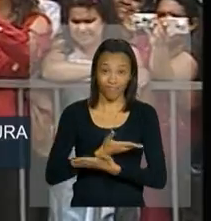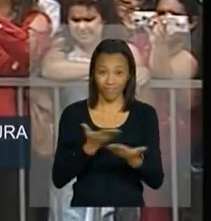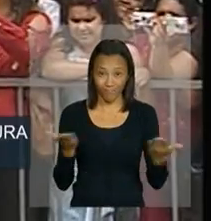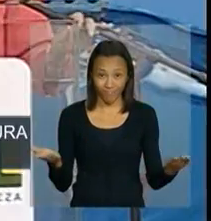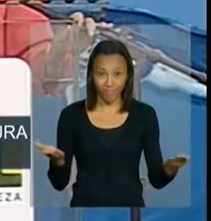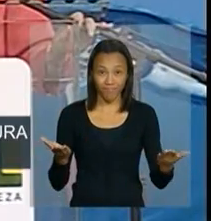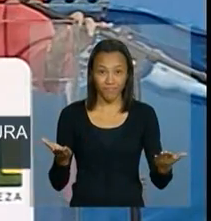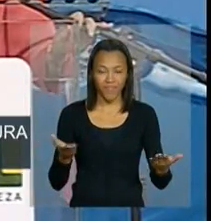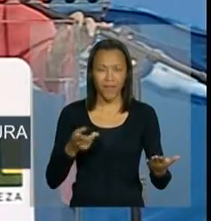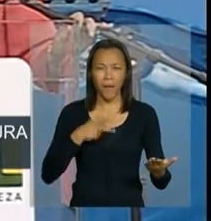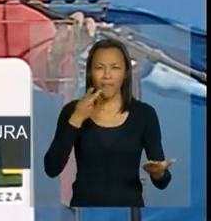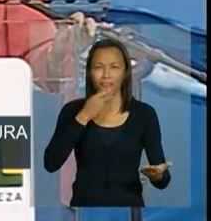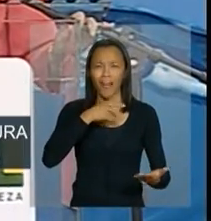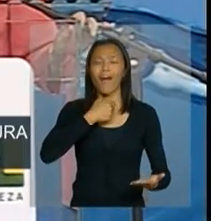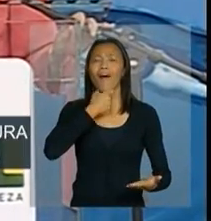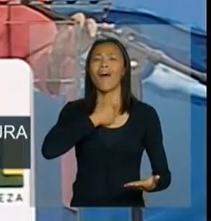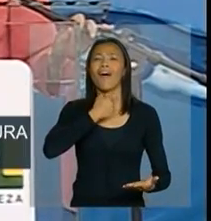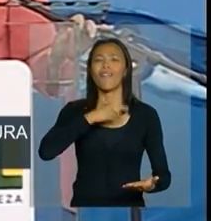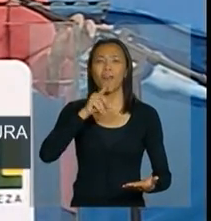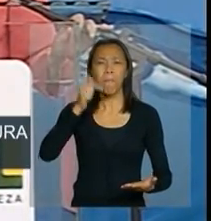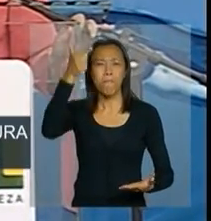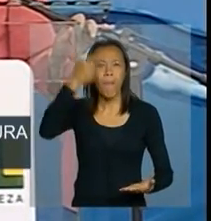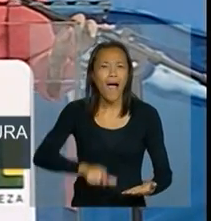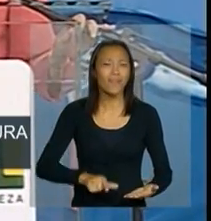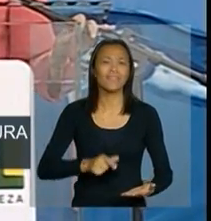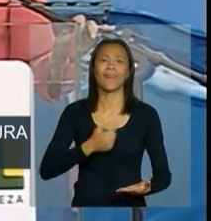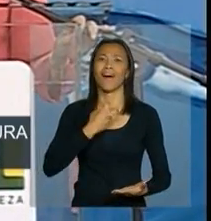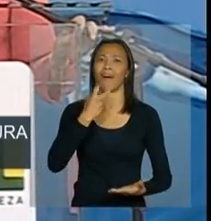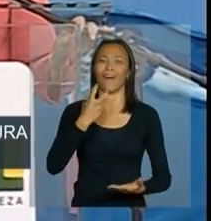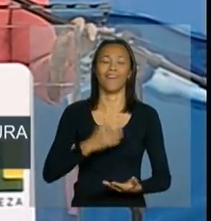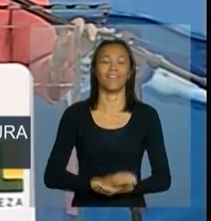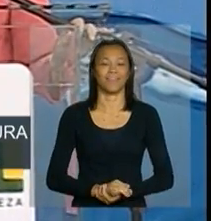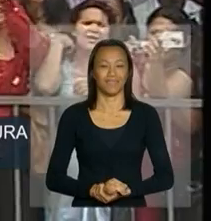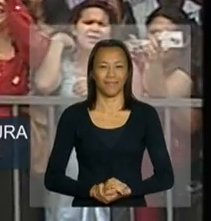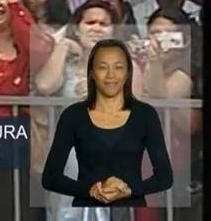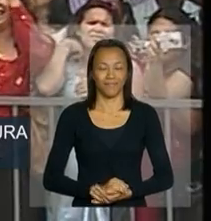Agora vocês falaram mais alto do que da vez do Jacques, hein?